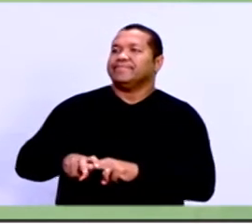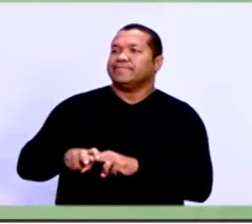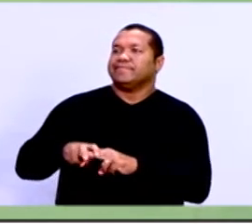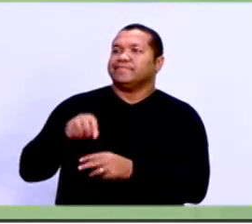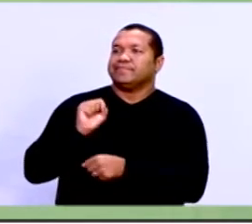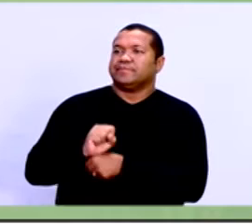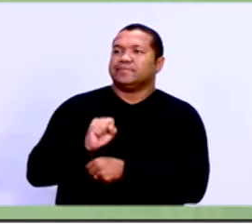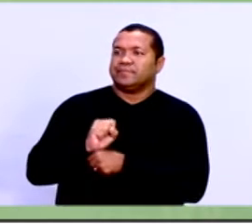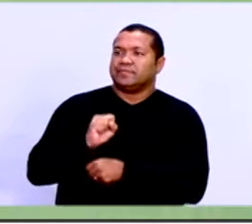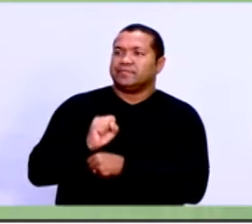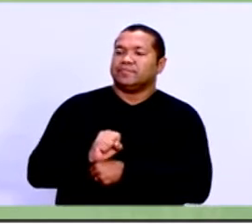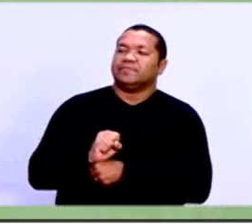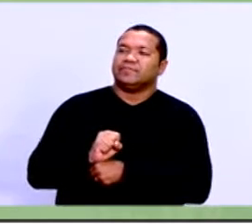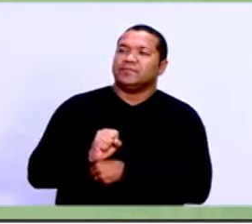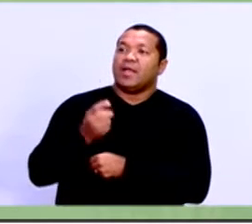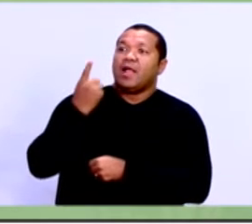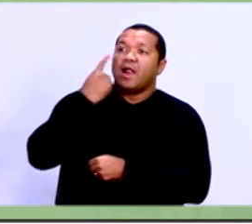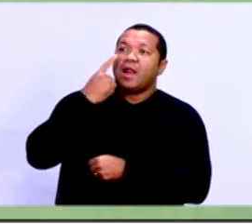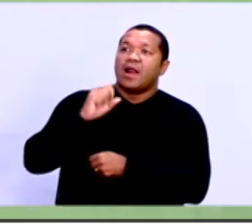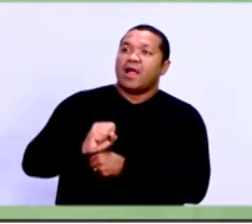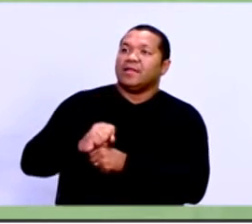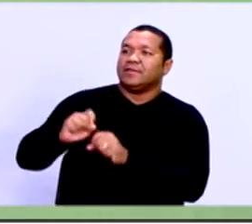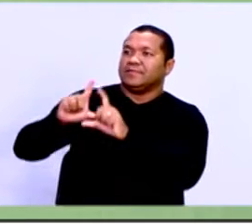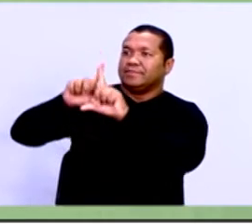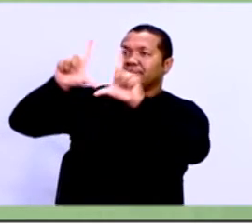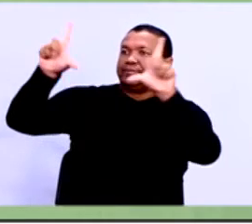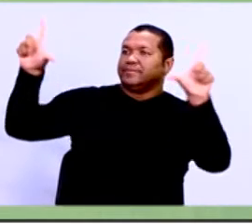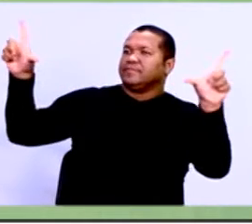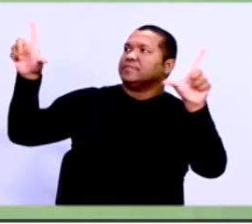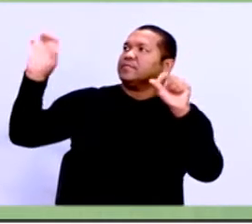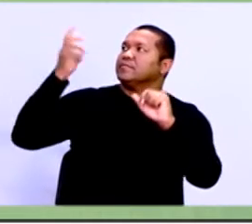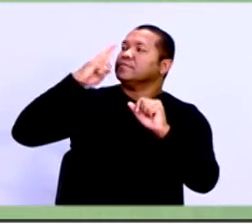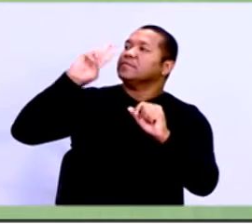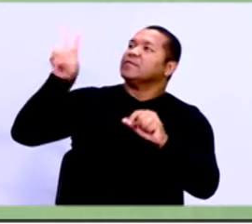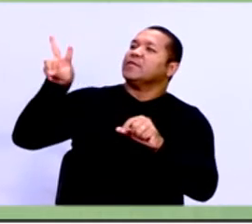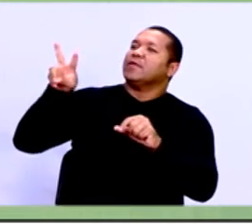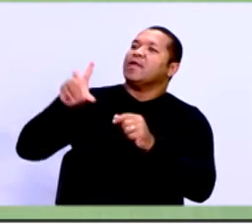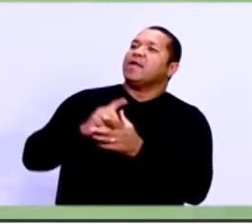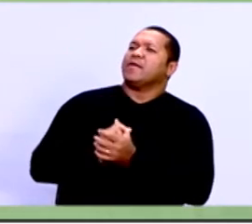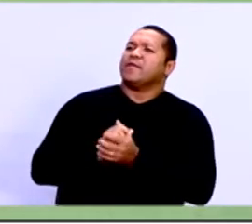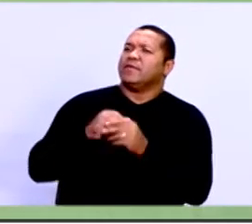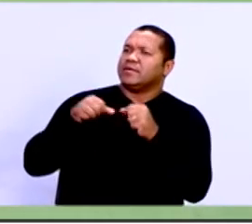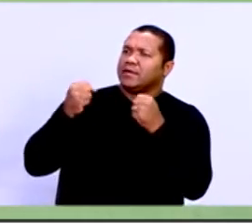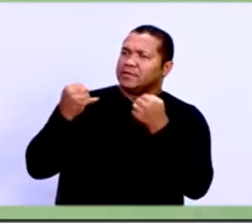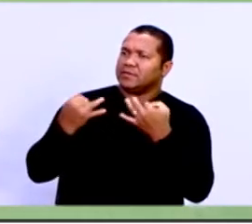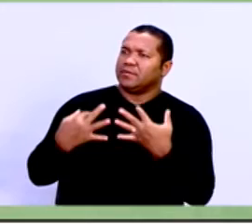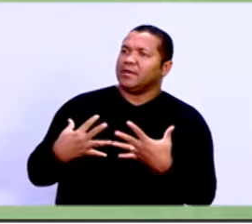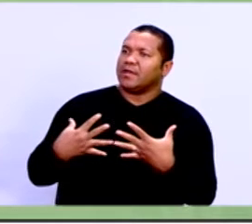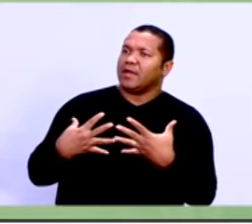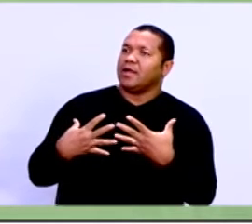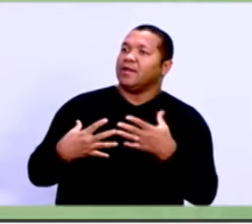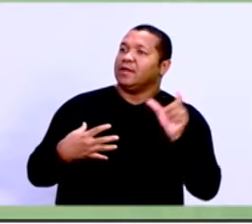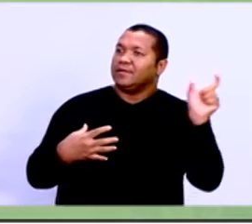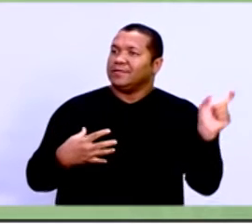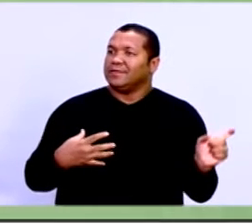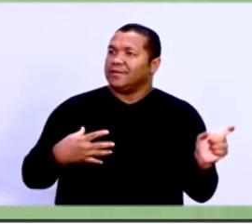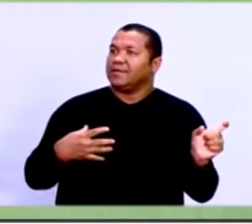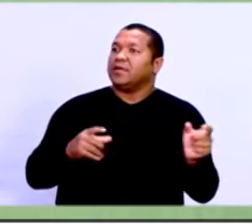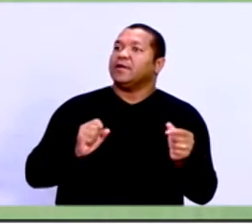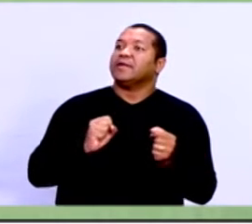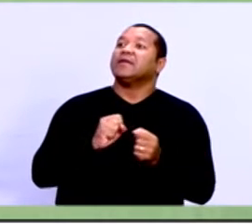nessa sala de espera eu tenho tvs corporativas que vão auxiliar o cliente na hora que a senha dele